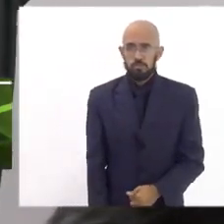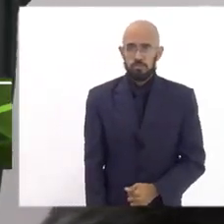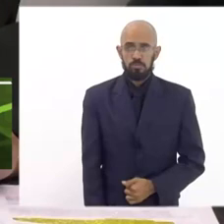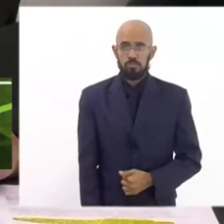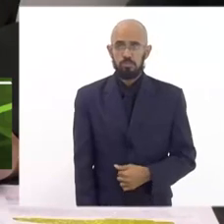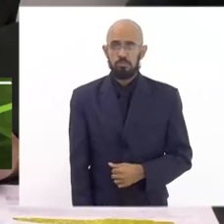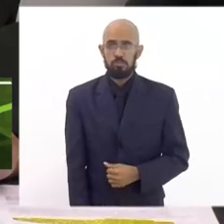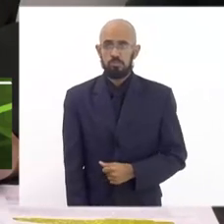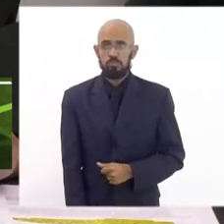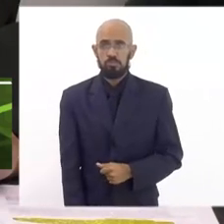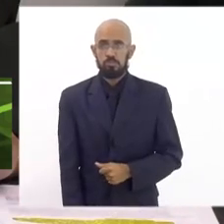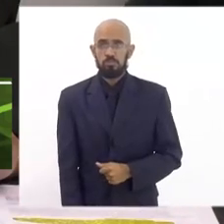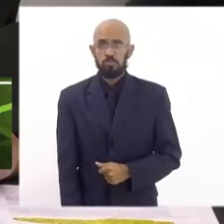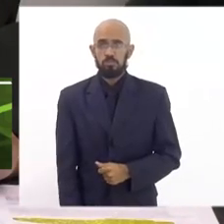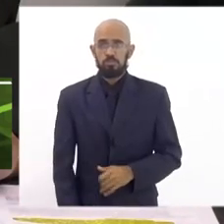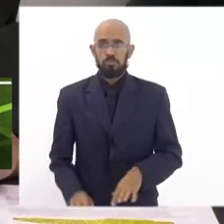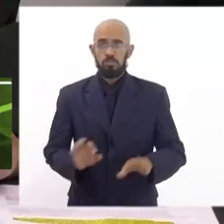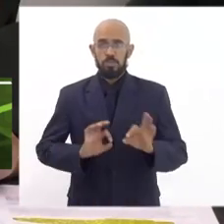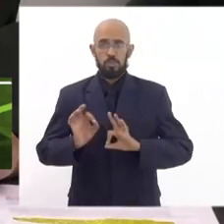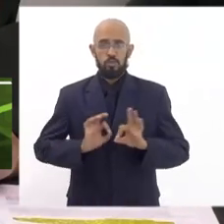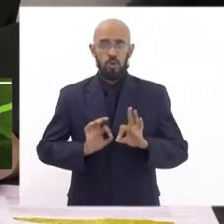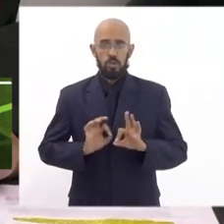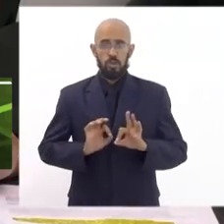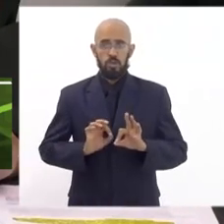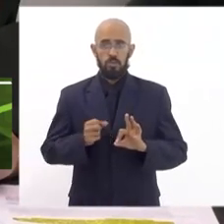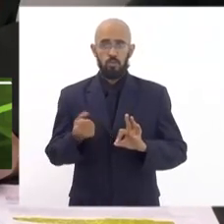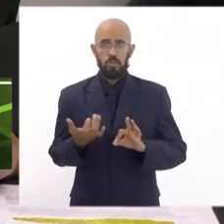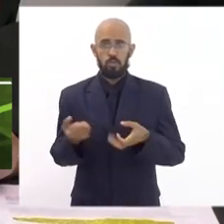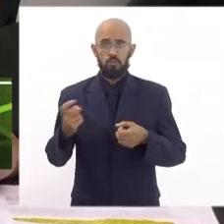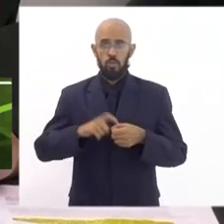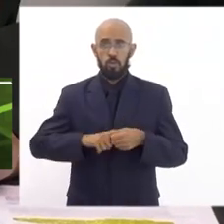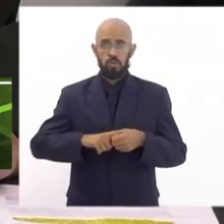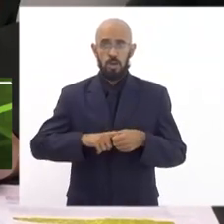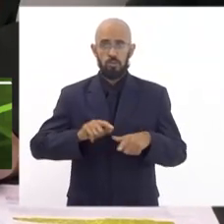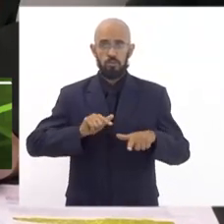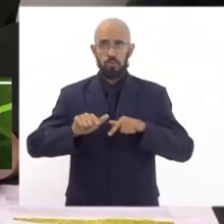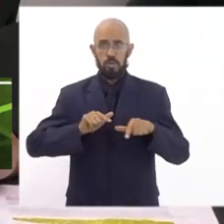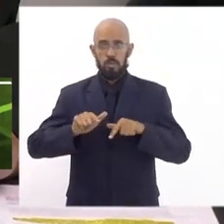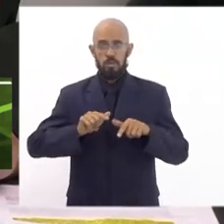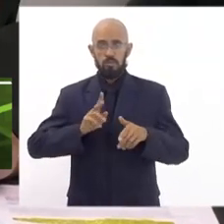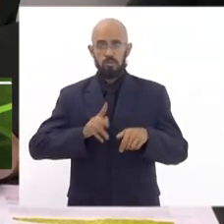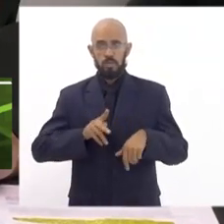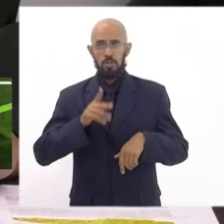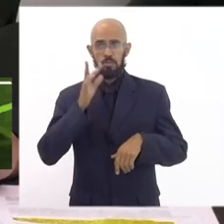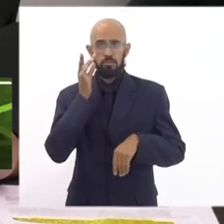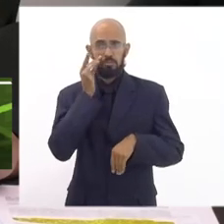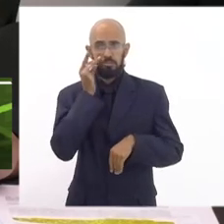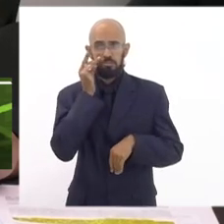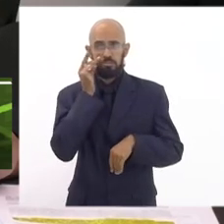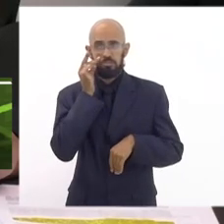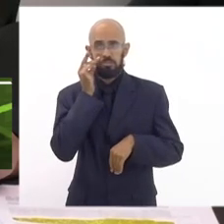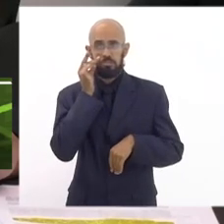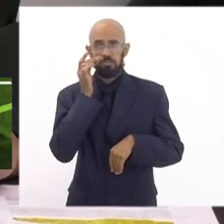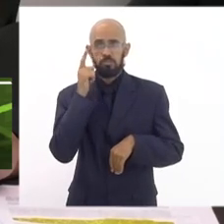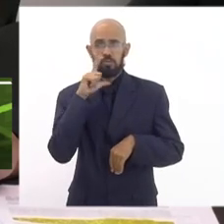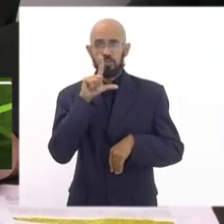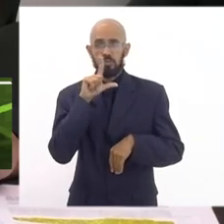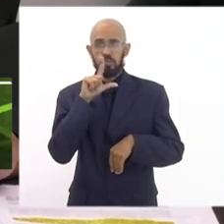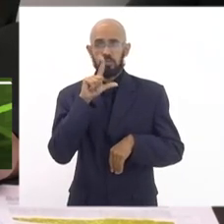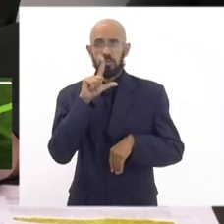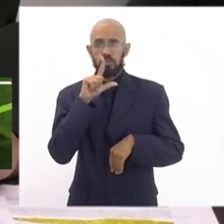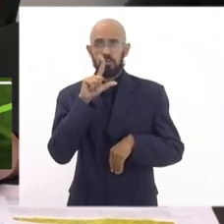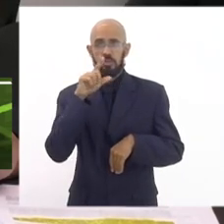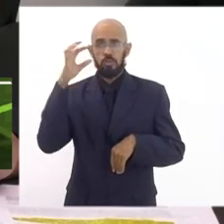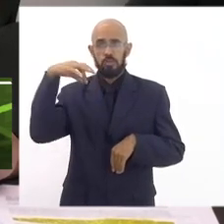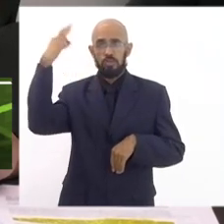Fazer uma questão de ordem, presidente. Okay. Quando a gente voltar aos trabalhos 100% físicos... garantir aqui os Espíritos